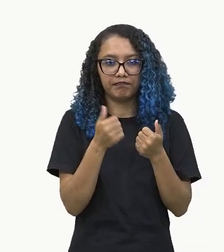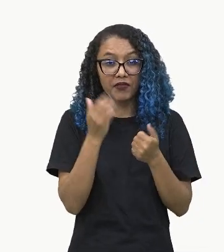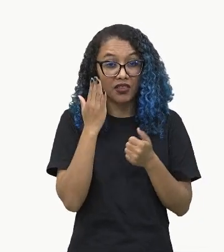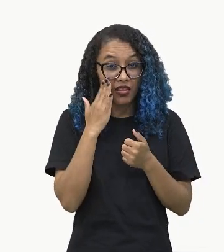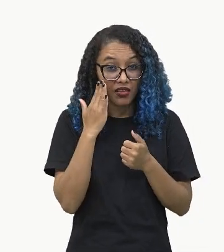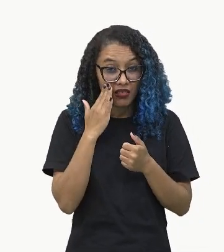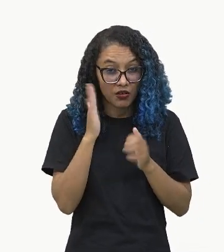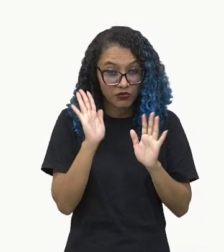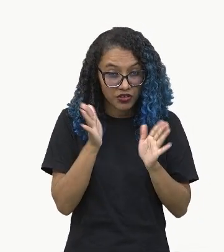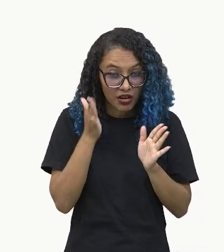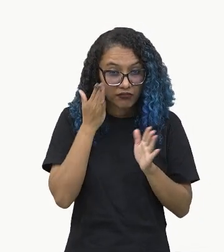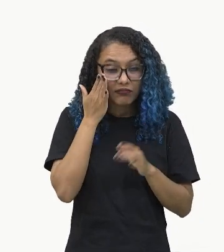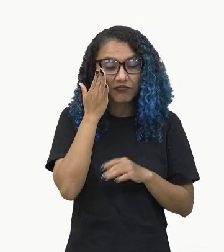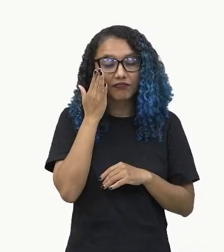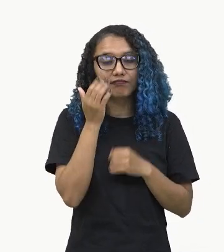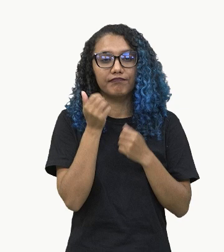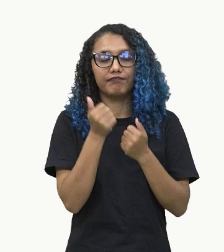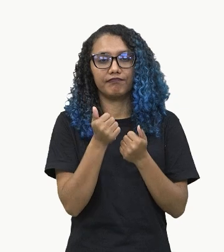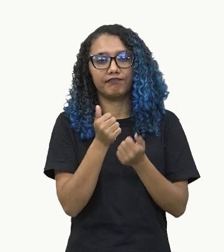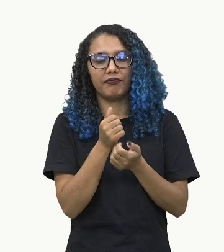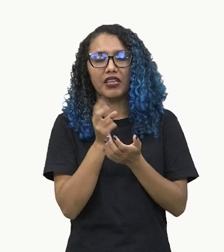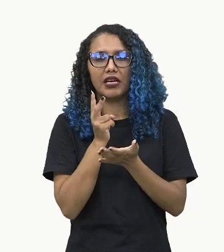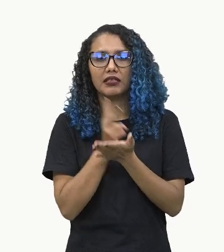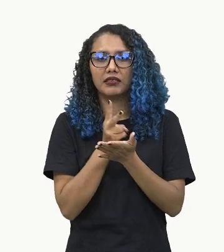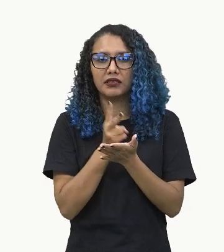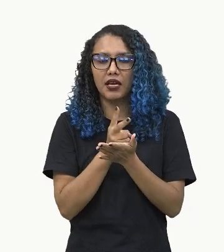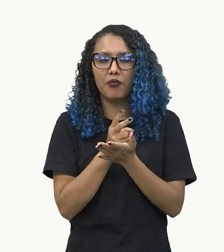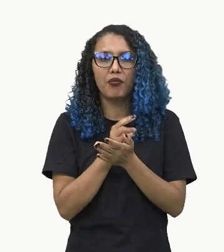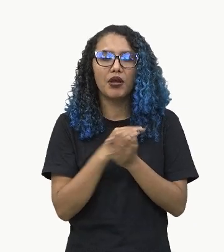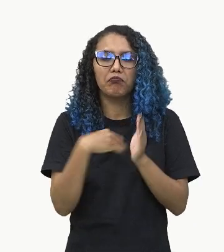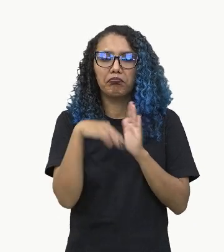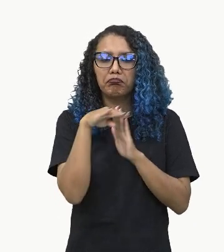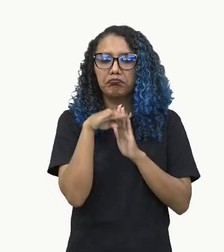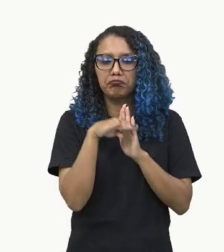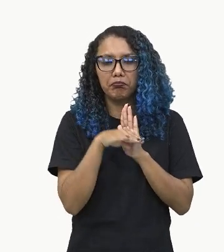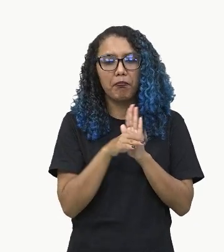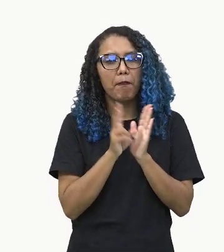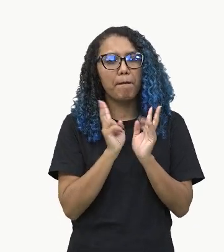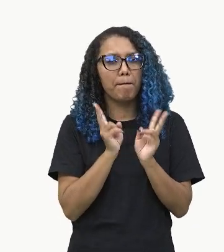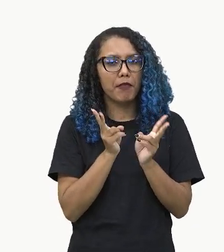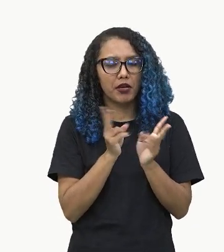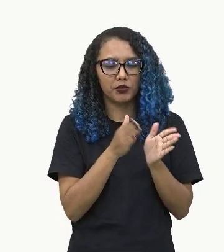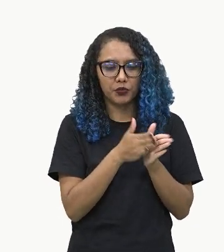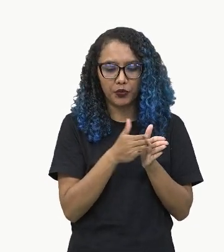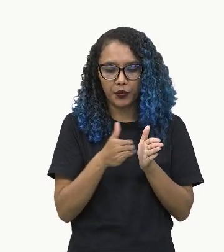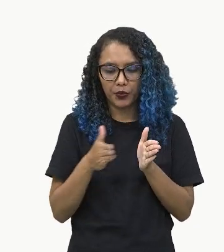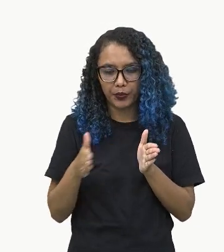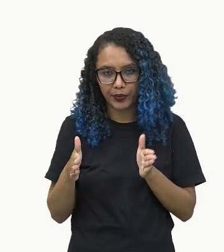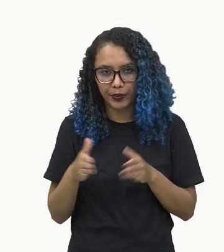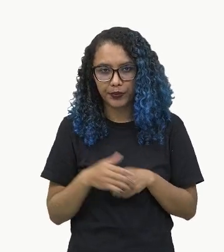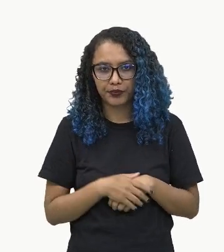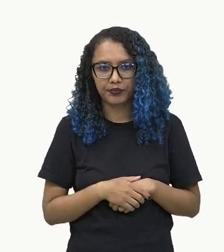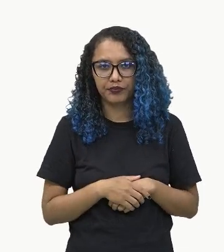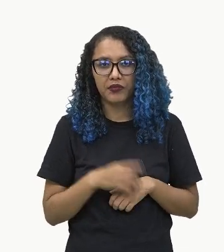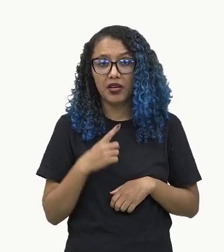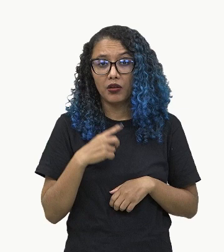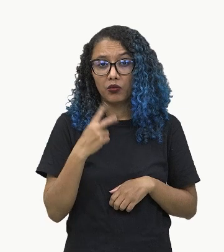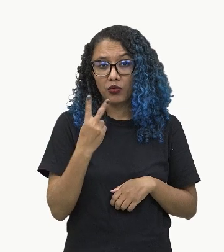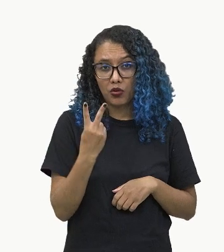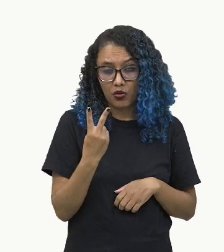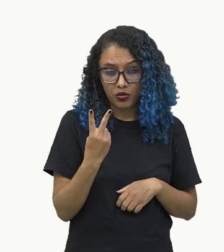como é que funciona, né? Sempre a gente vai resolver do mesmo jeito. A gente vai ter dois termos elevado ao